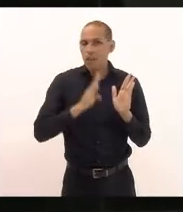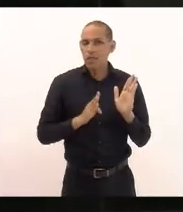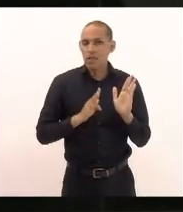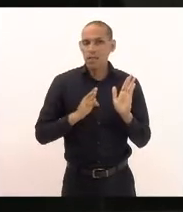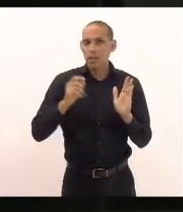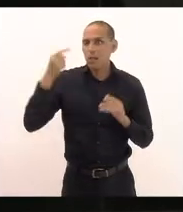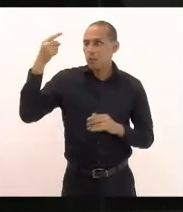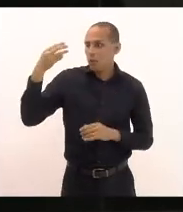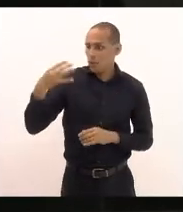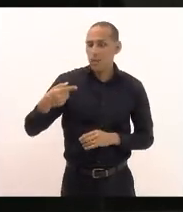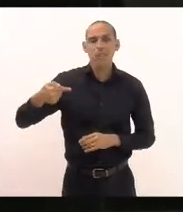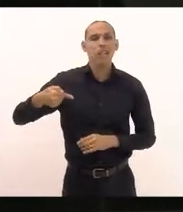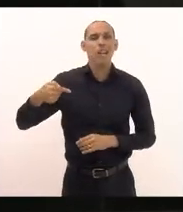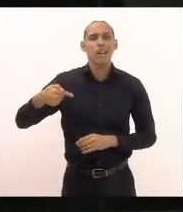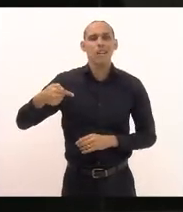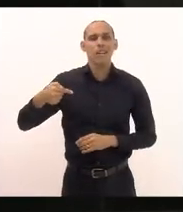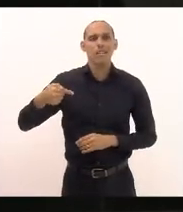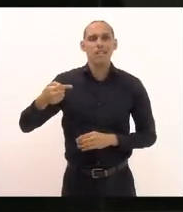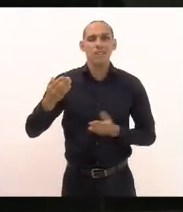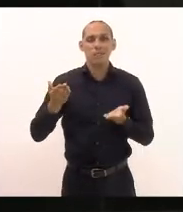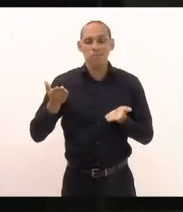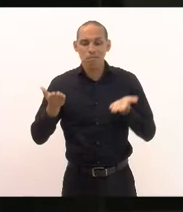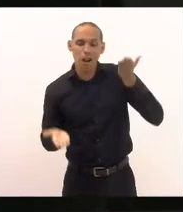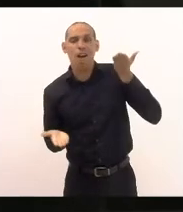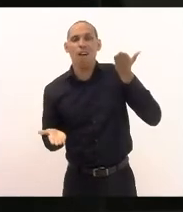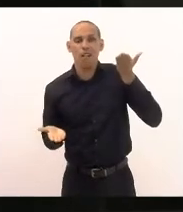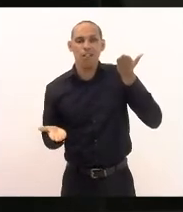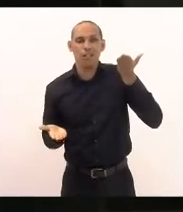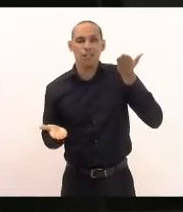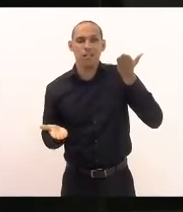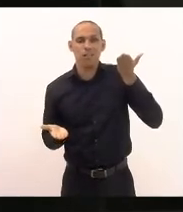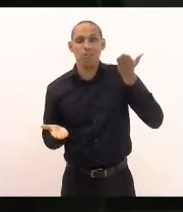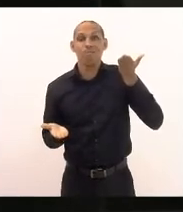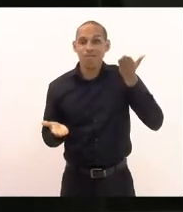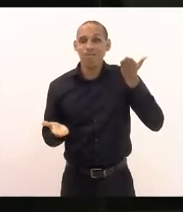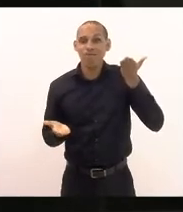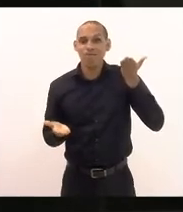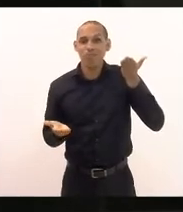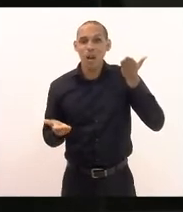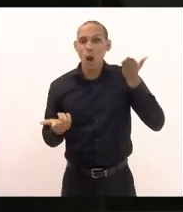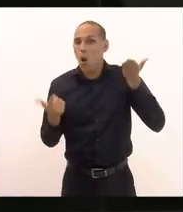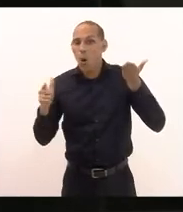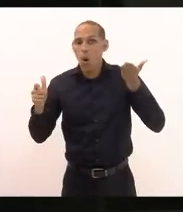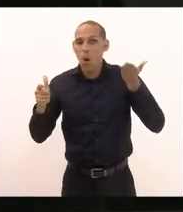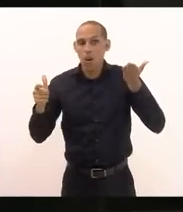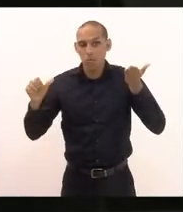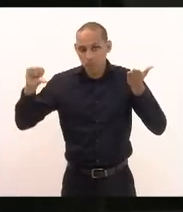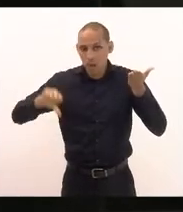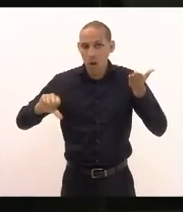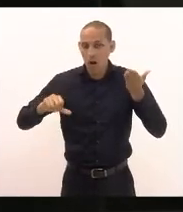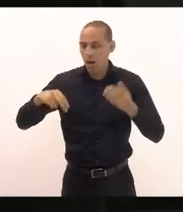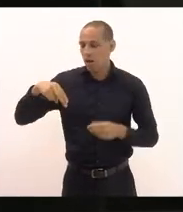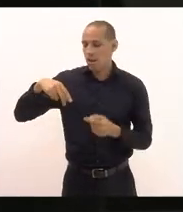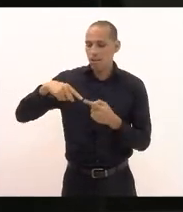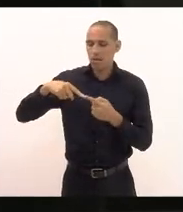países mais desiguais do mundo. O Brasil ficou apenas atrás da Namíbia, da Zâmbia, da